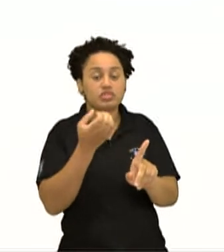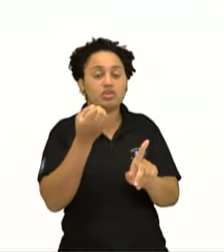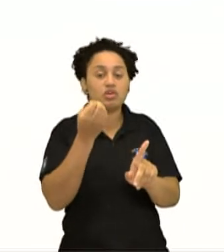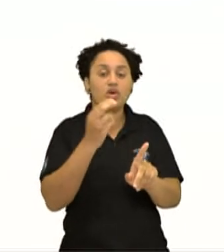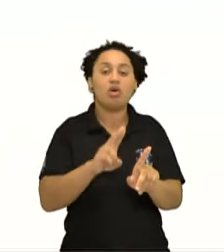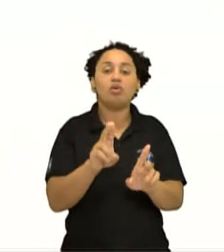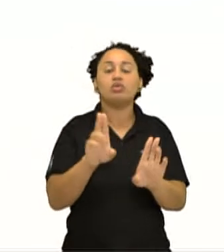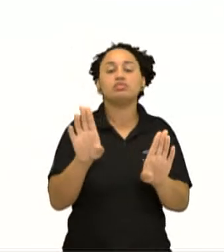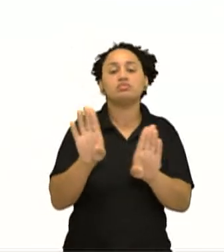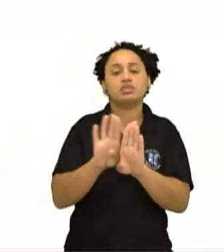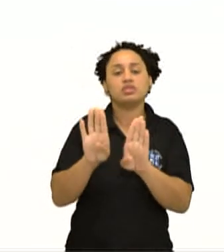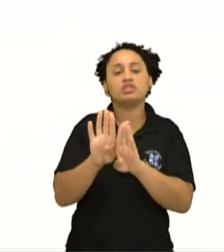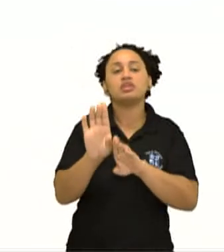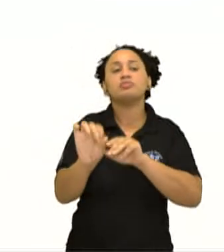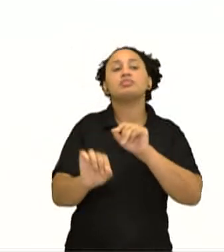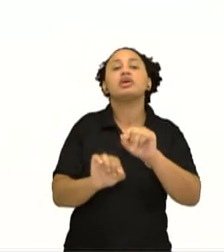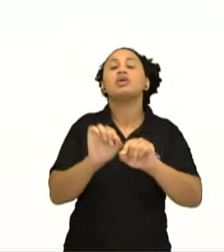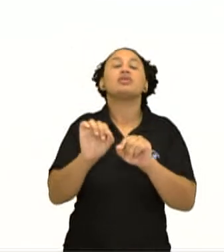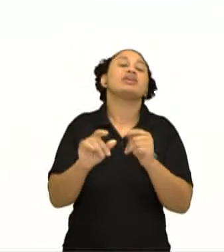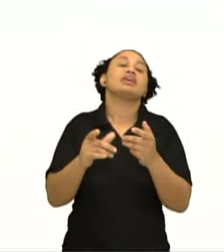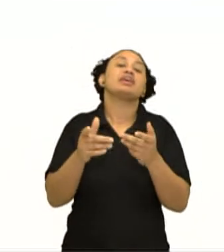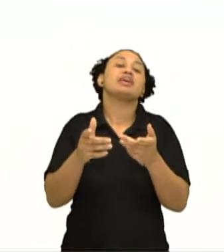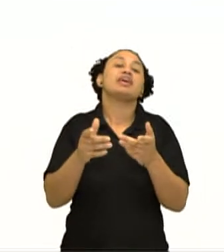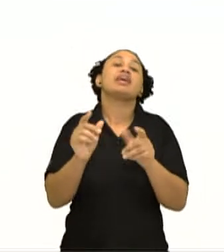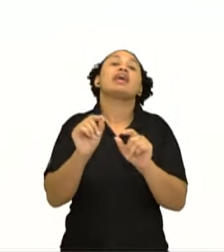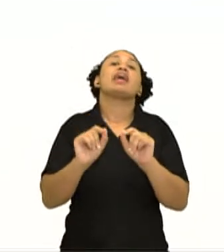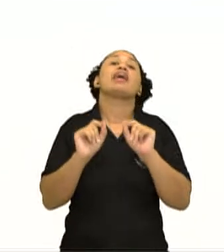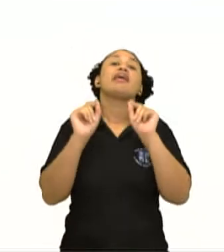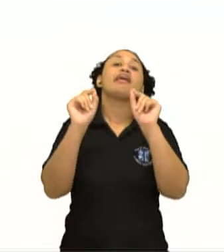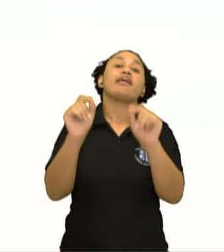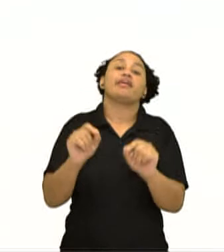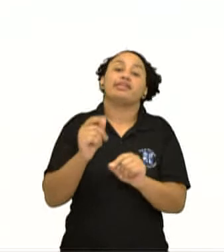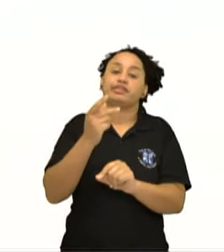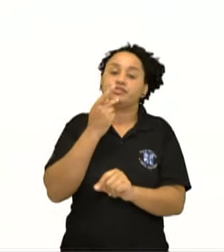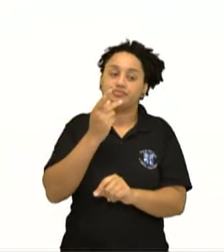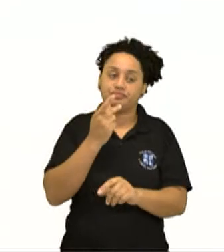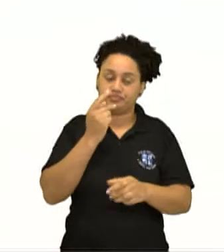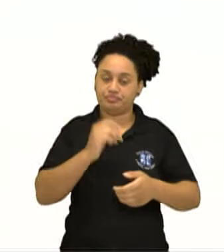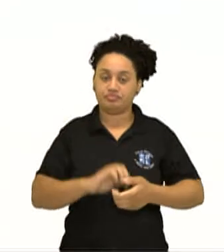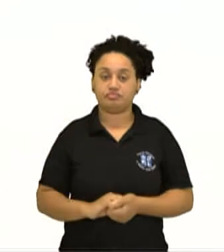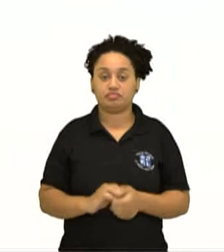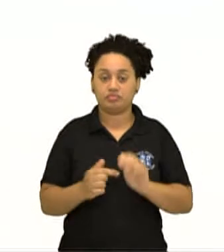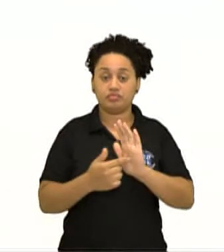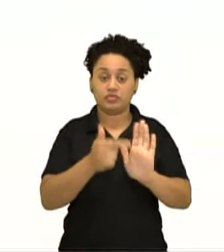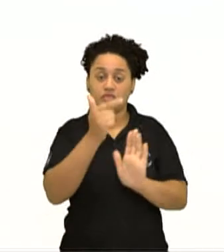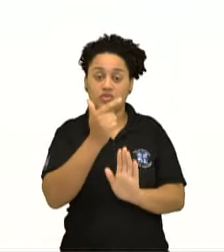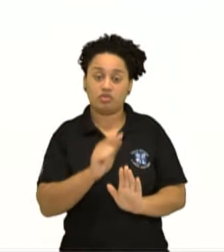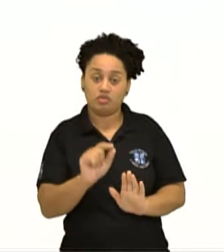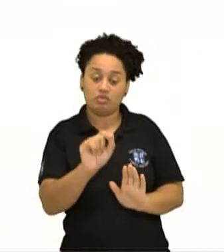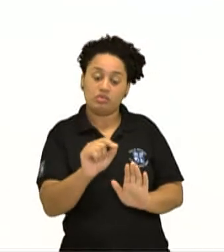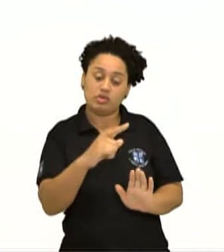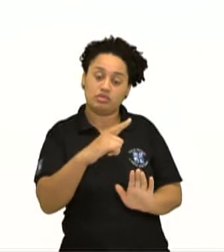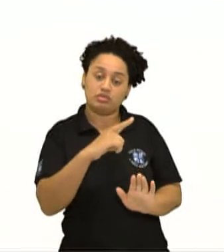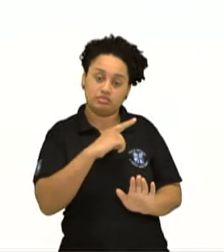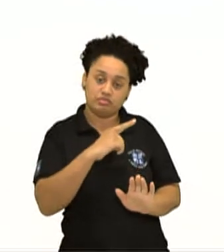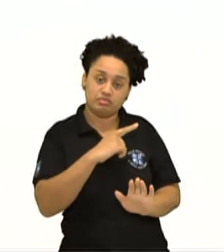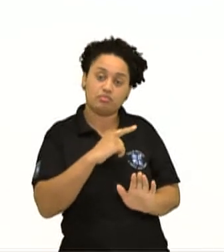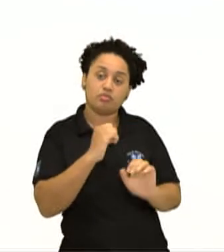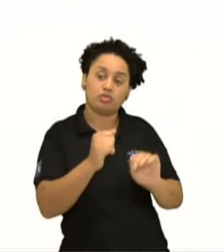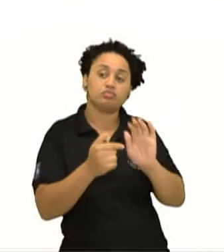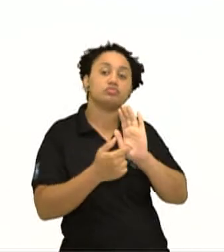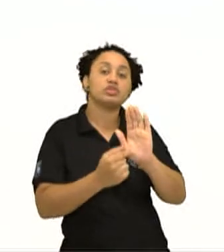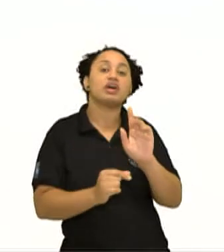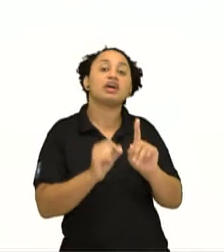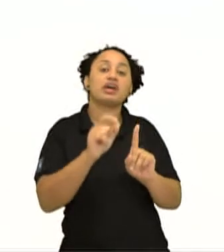hacer referência a quem se habla. Então, repetindo, a possessão pode ser indicada por la